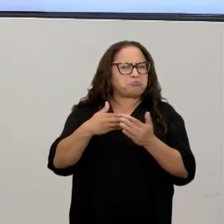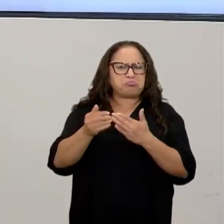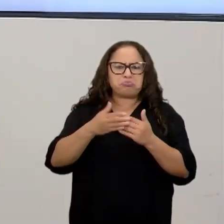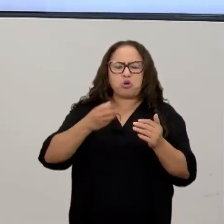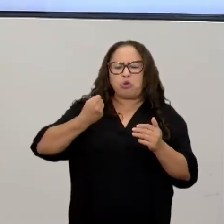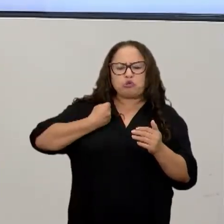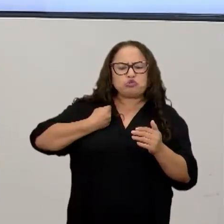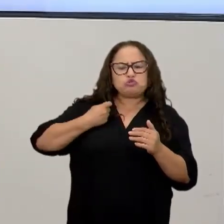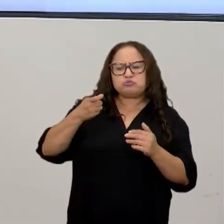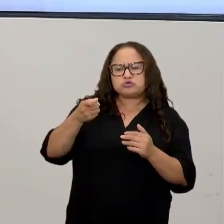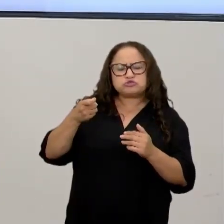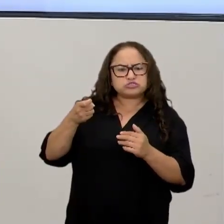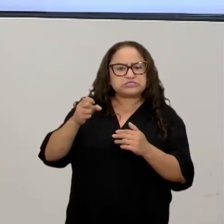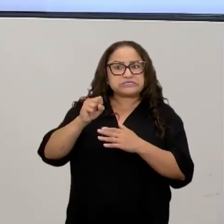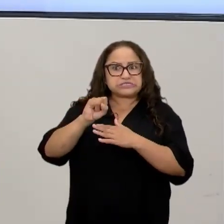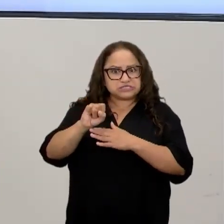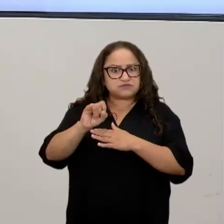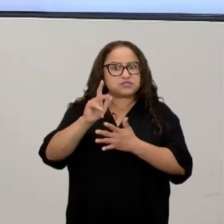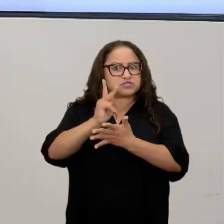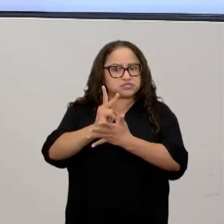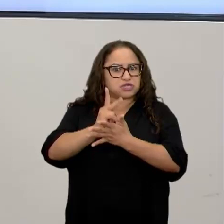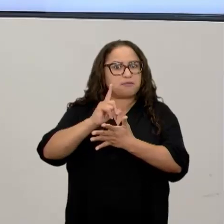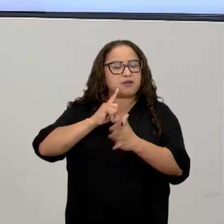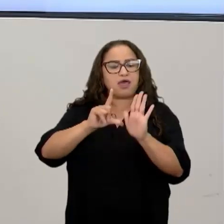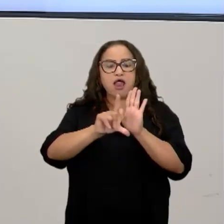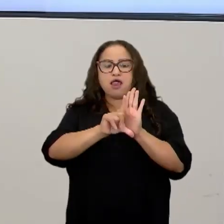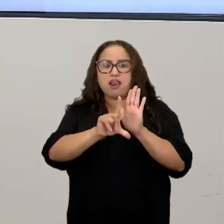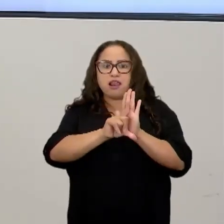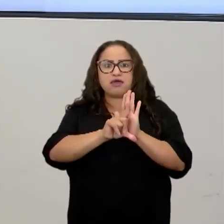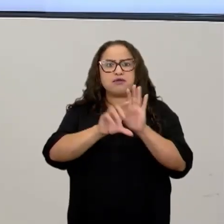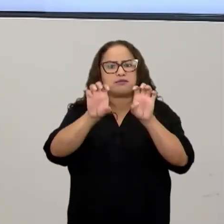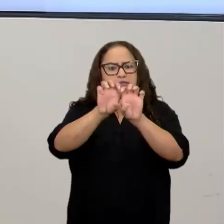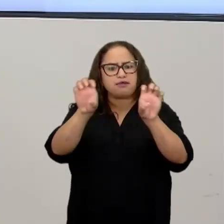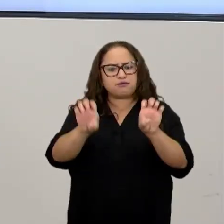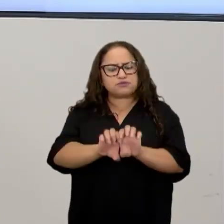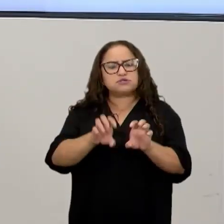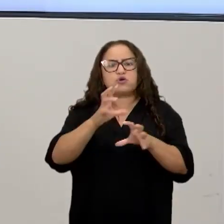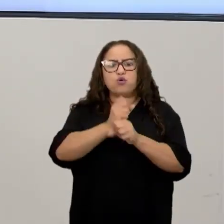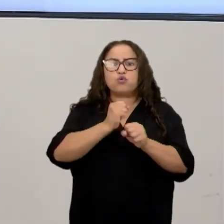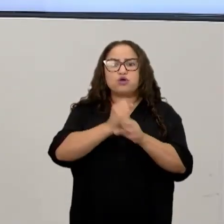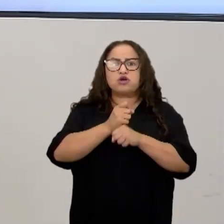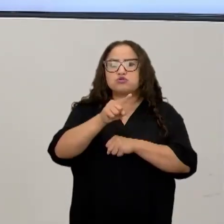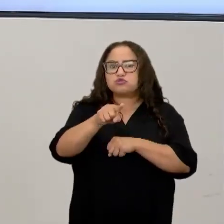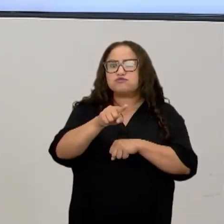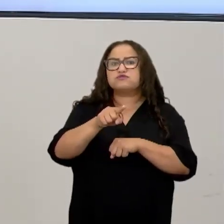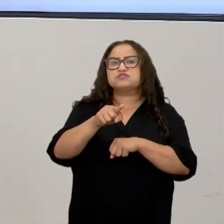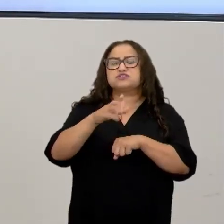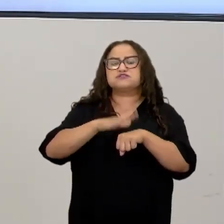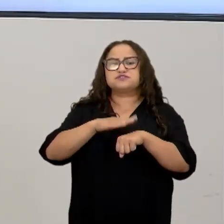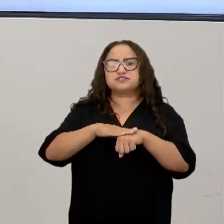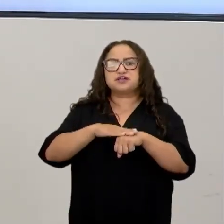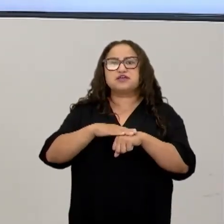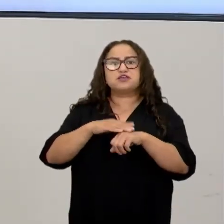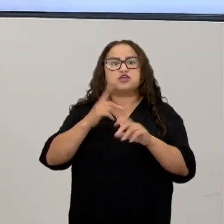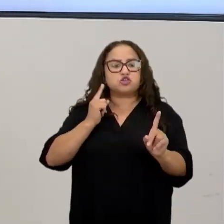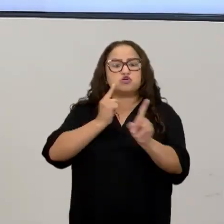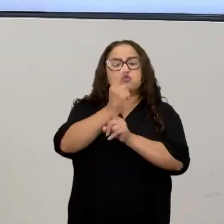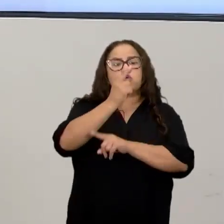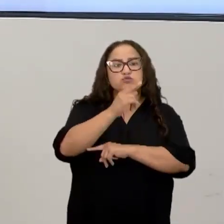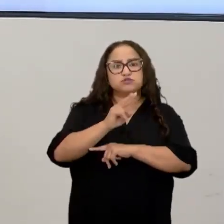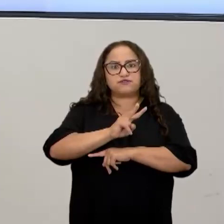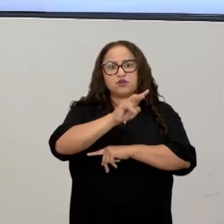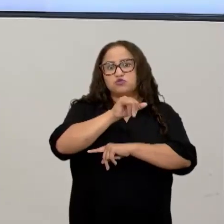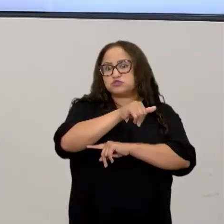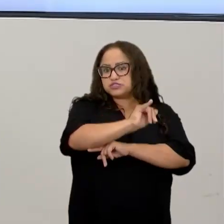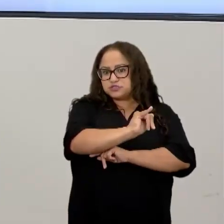x quando você faz se você obedecer a lei né a equação a um cálculo que você fizer você vai achar um valor para o y e de qualquer